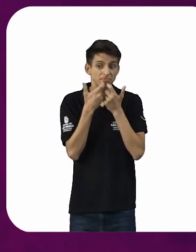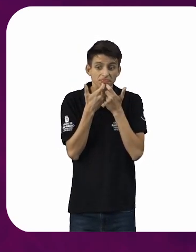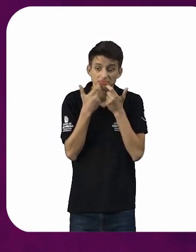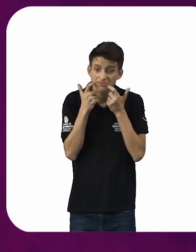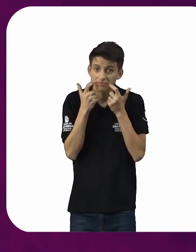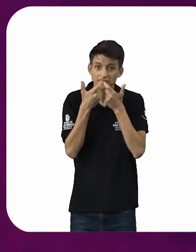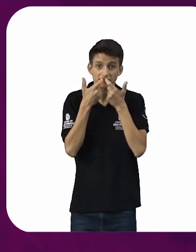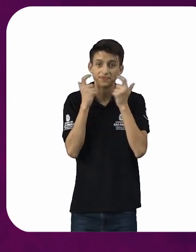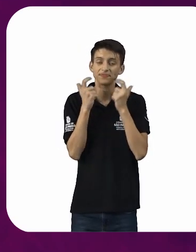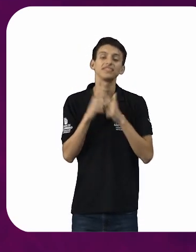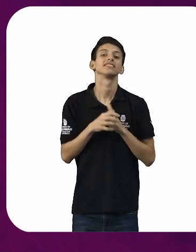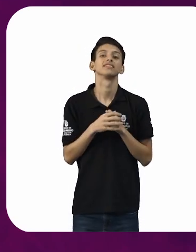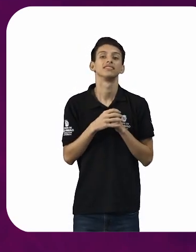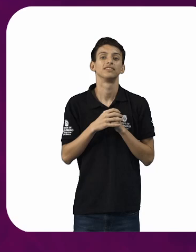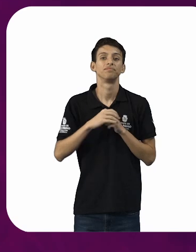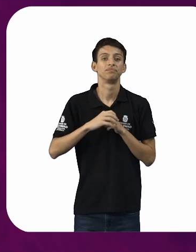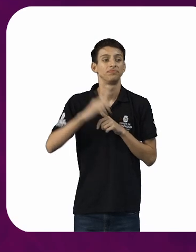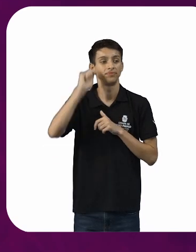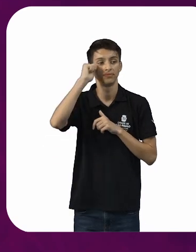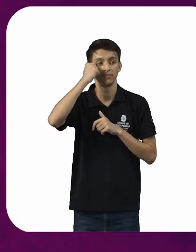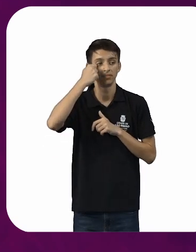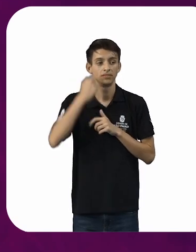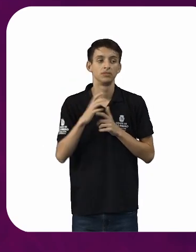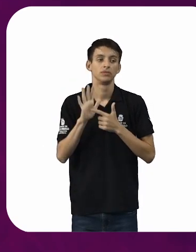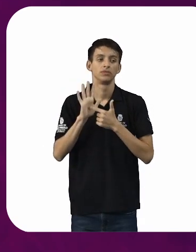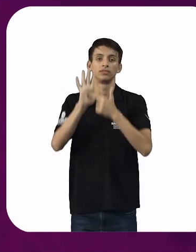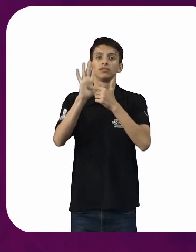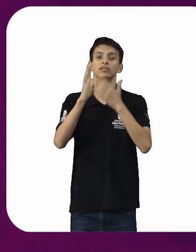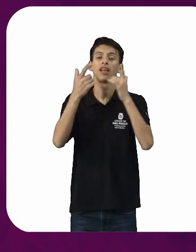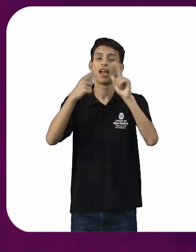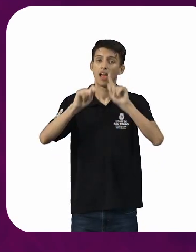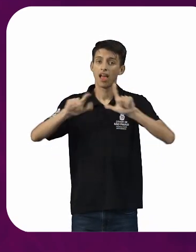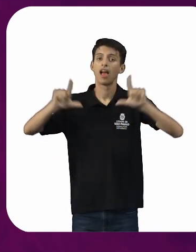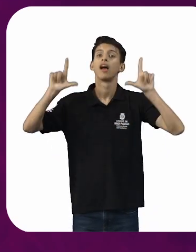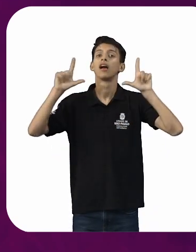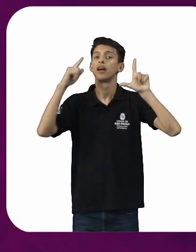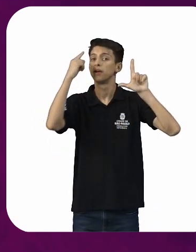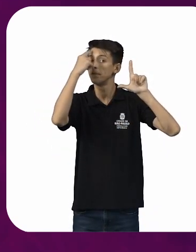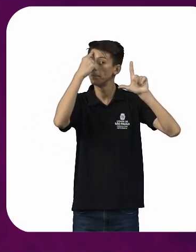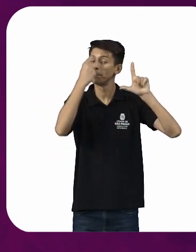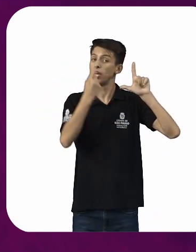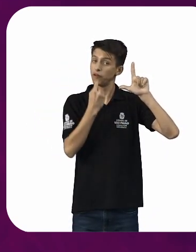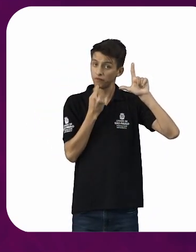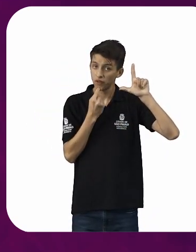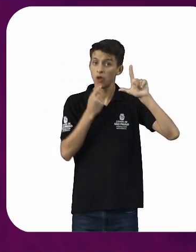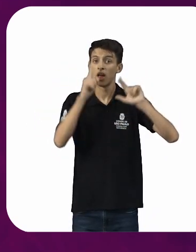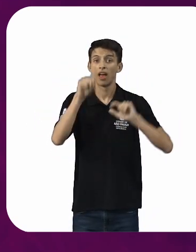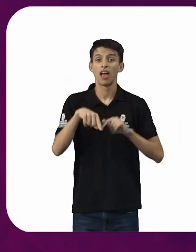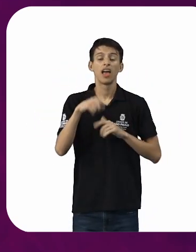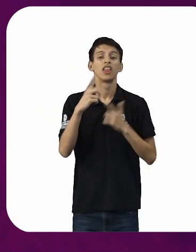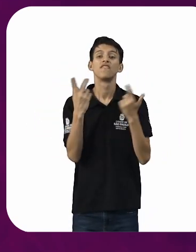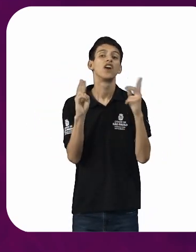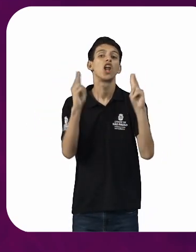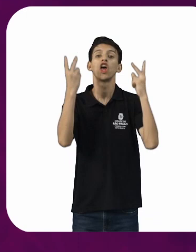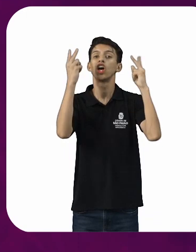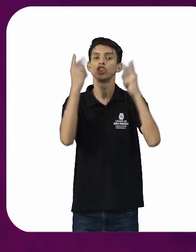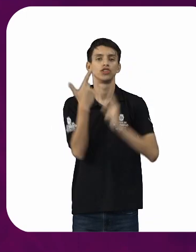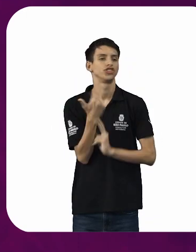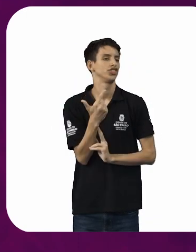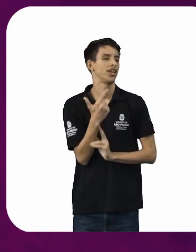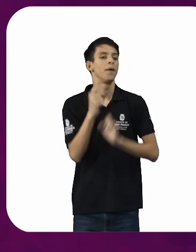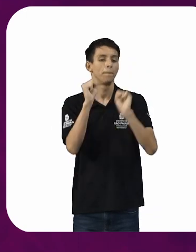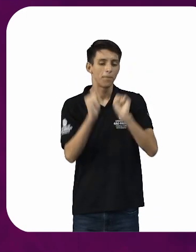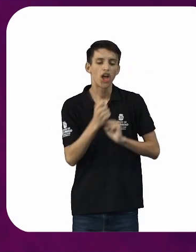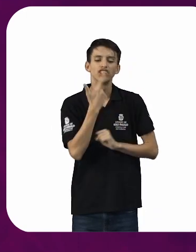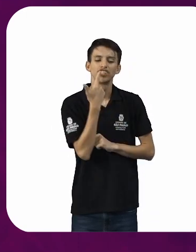dentes. Era o fato de colocar a imagem dele, a figura dele, como uma figura desvalorizada e da qual a gente